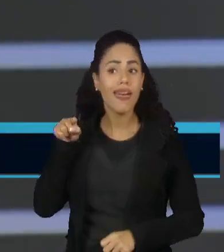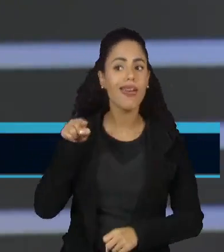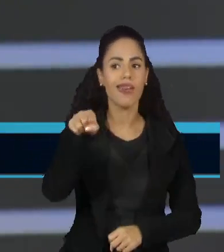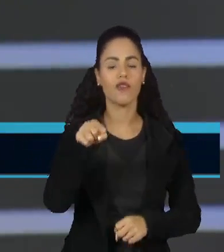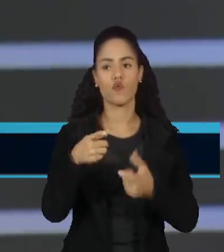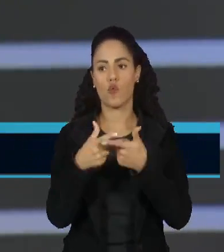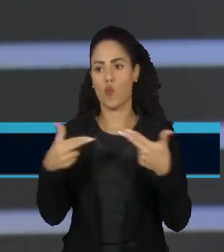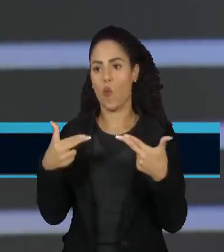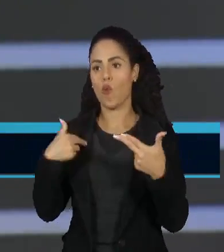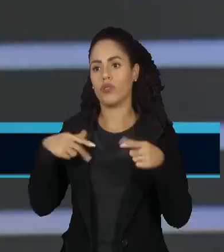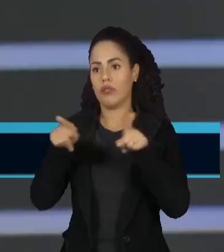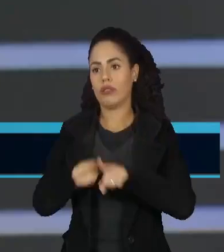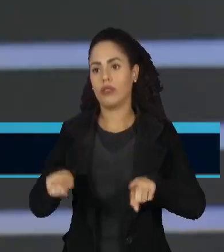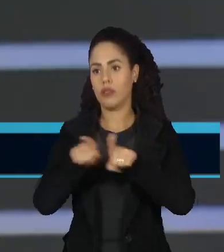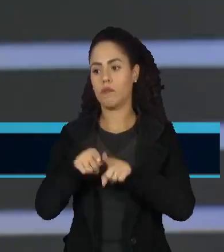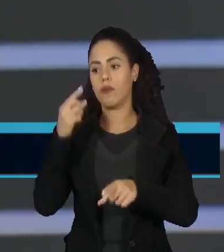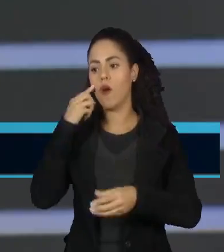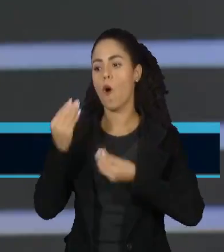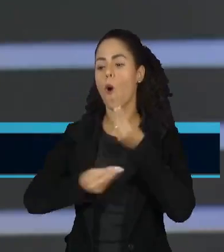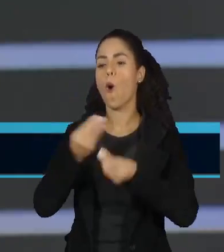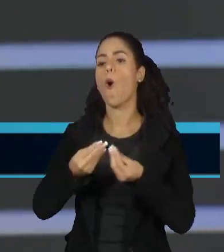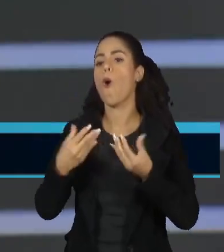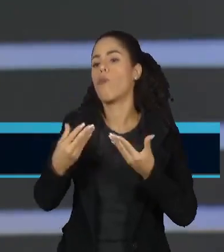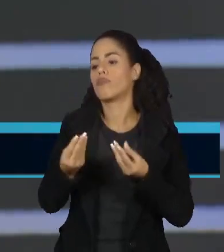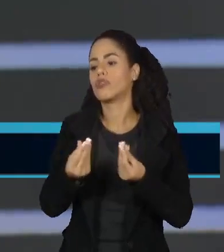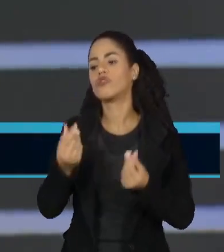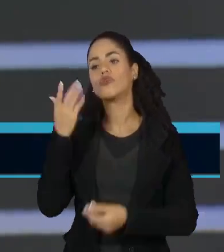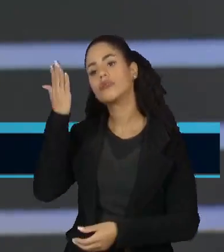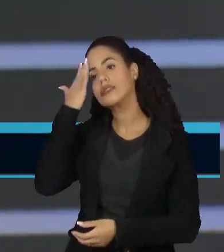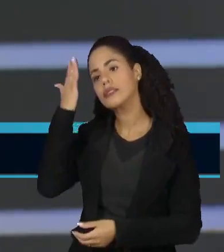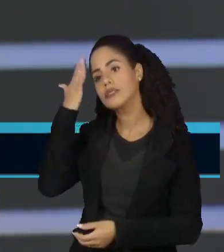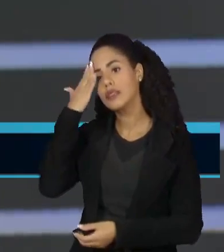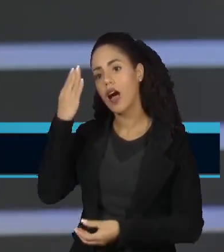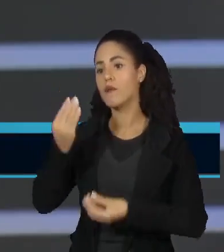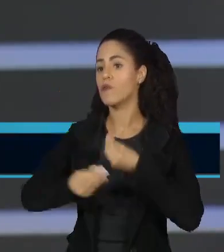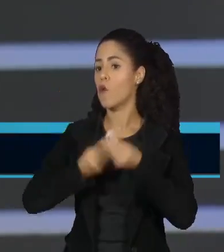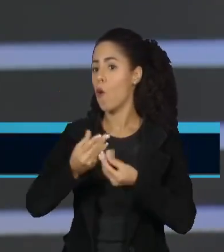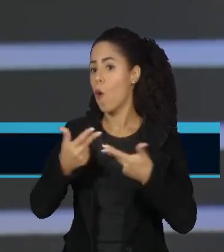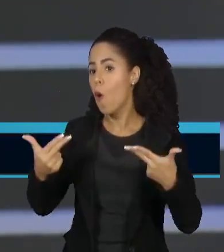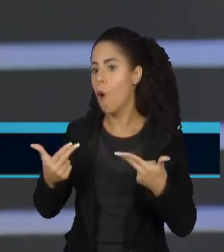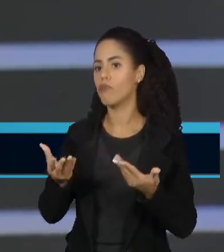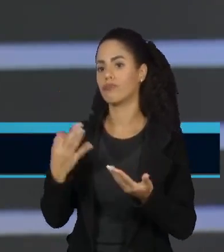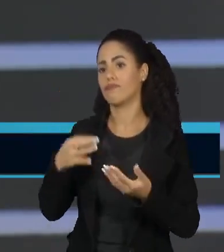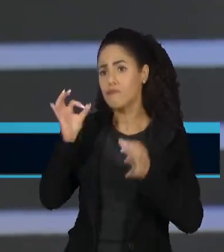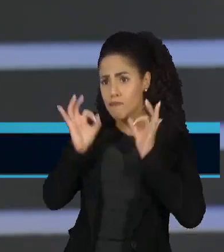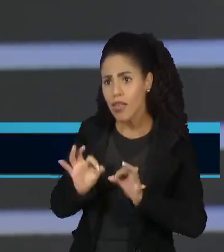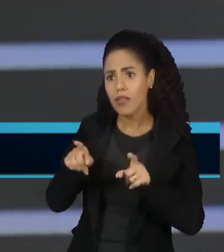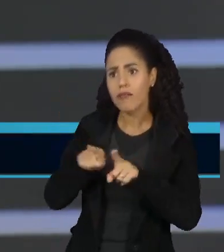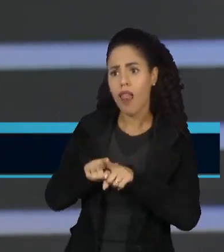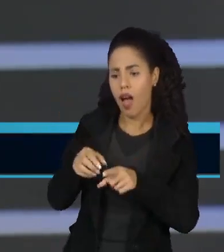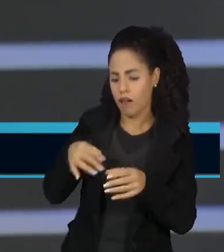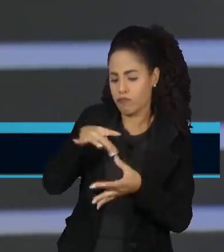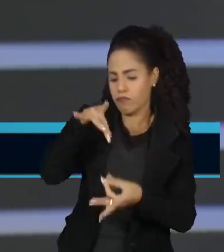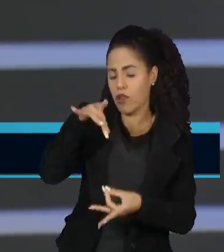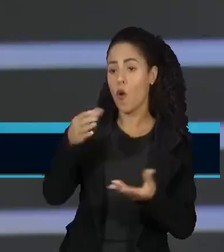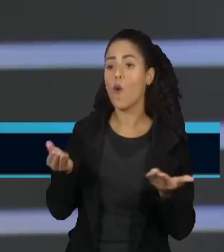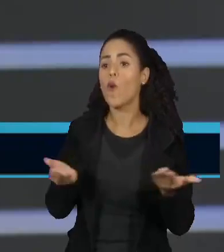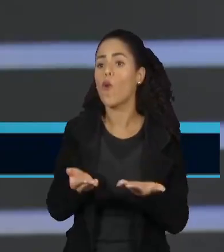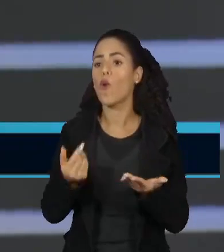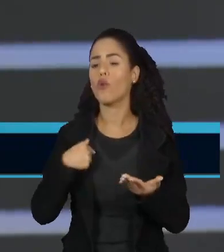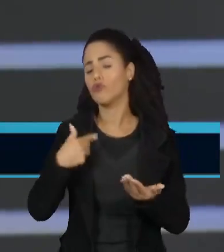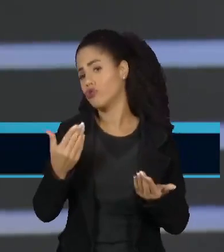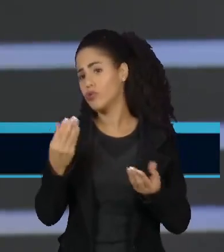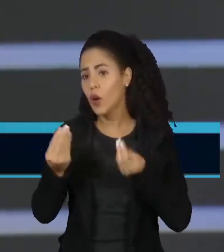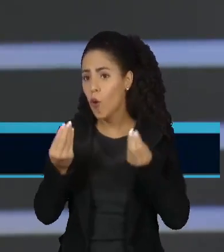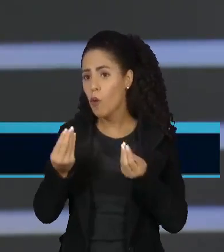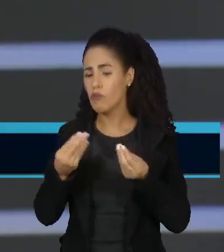invasão feita num edifício chamado Watergate, para que os republicanos estavam querendo vigiar uma reunião dos democratas. Era uma questão que hoje seria considerada